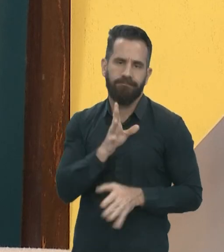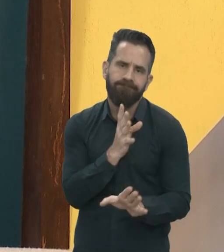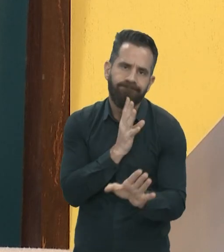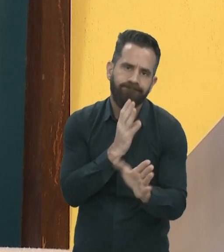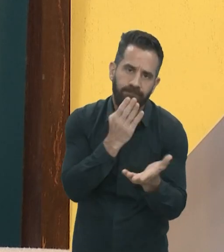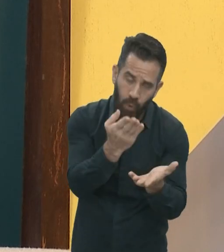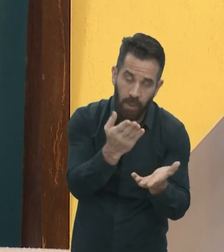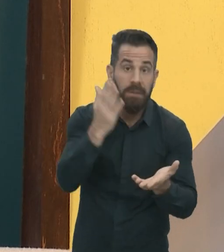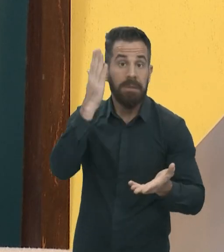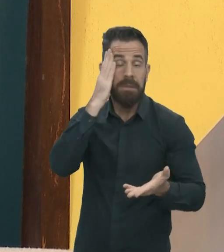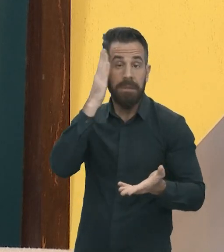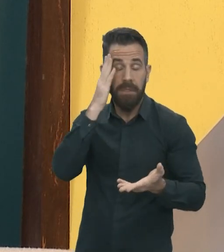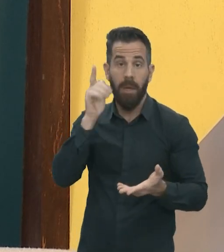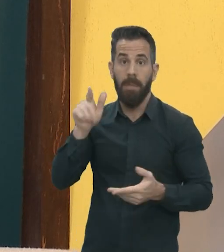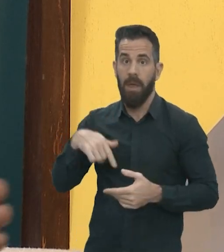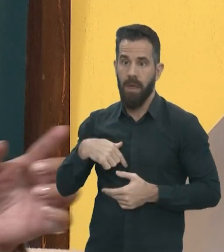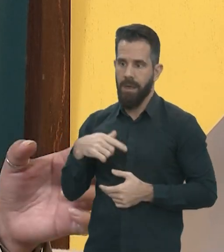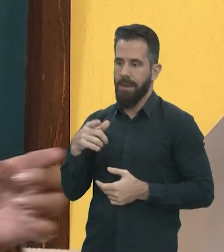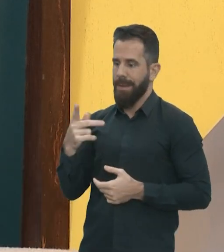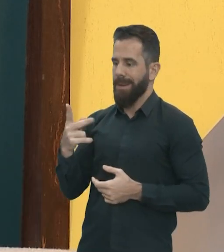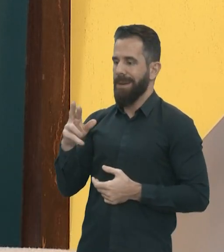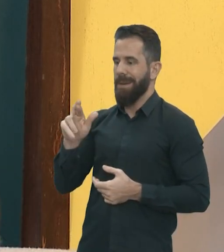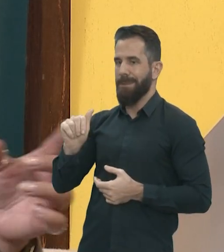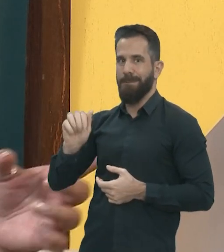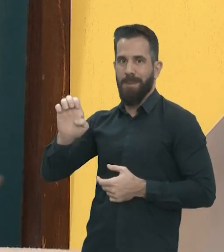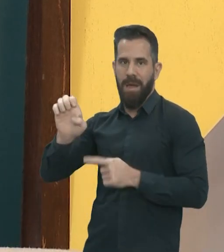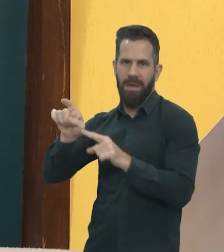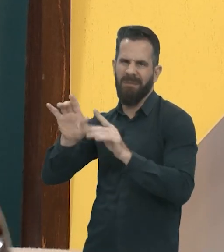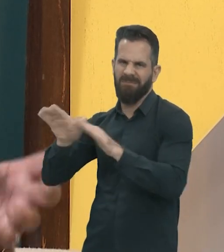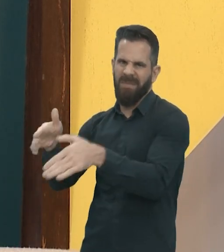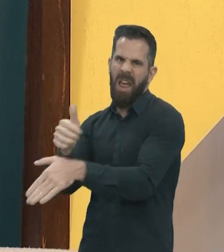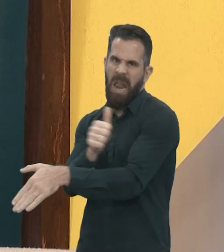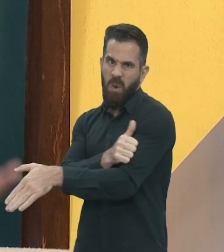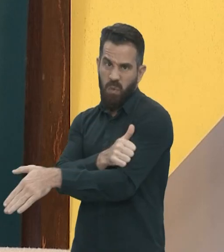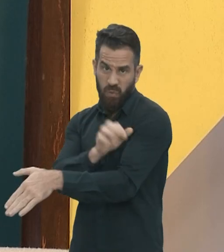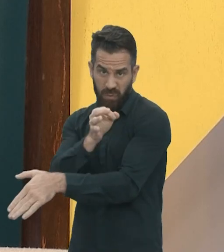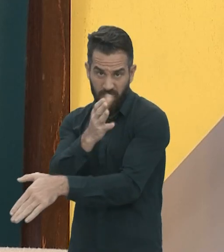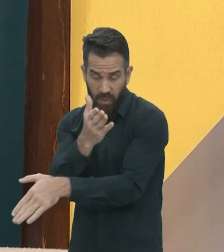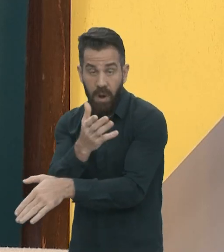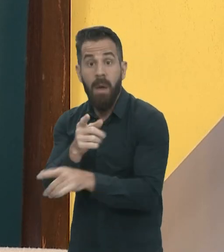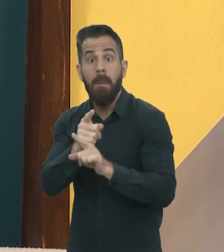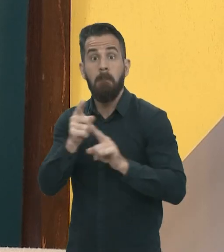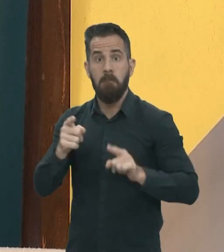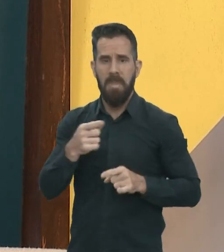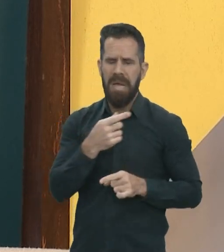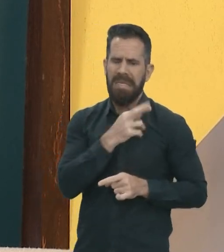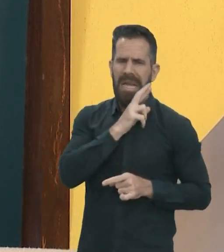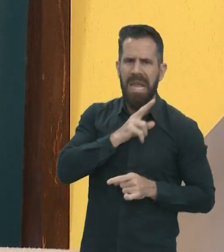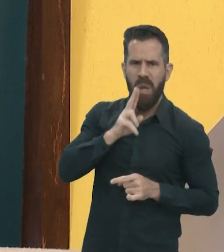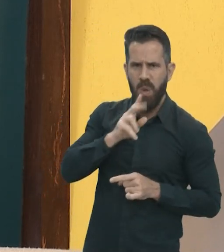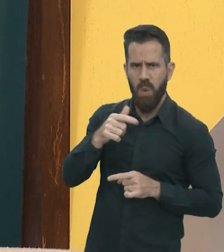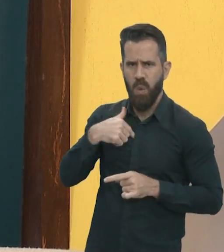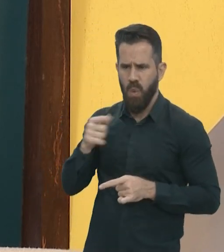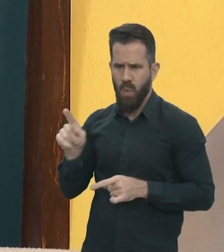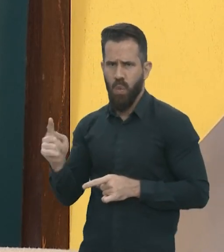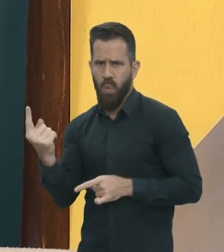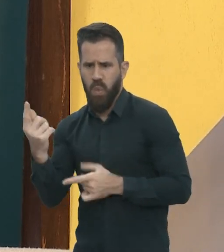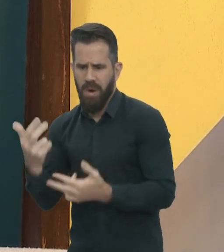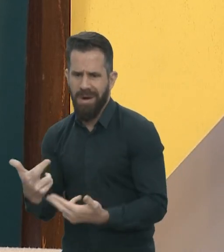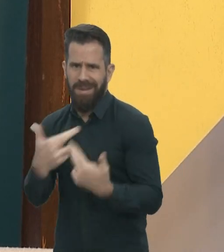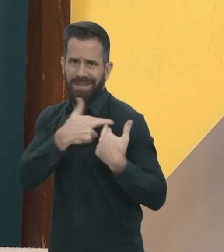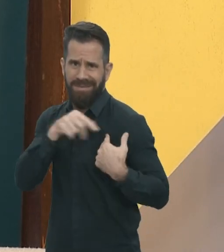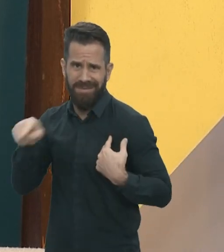ser só responsabilidade da PRAE. Nós vamos discutir isso em diferentes outros órgãos da universidade para que a gente garanta um